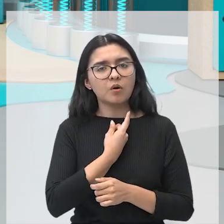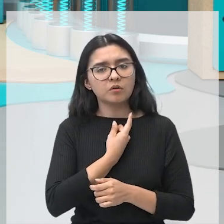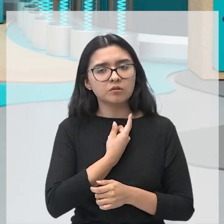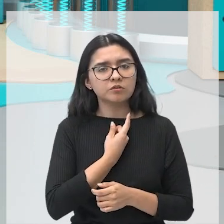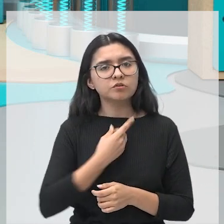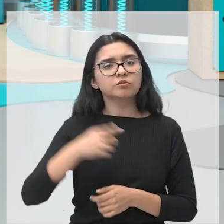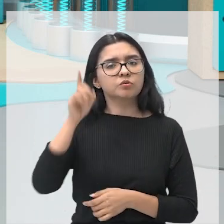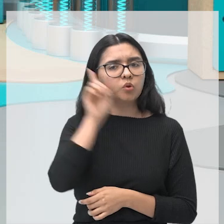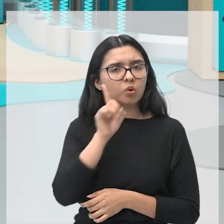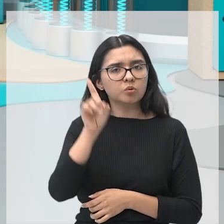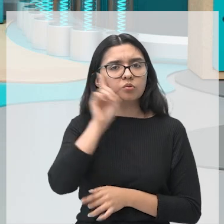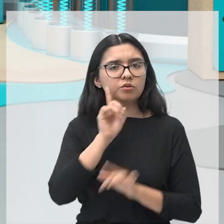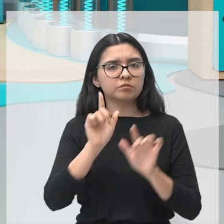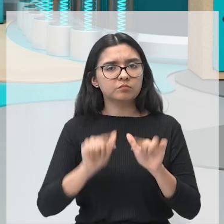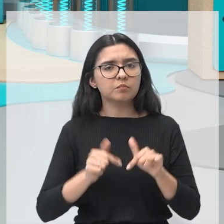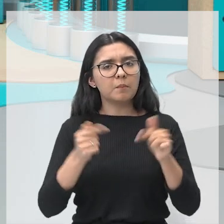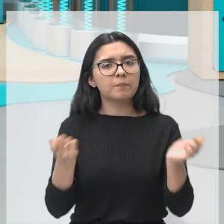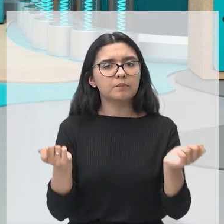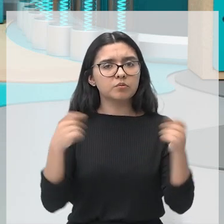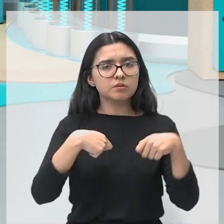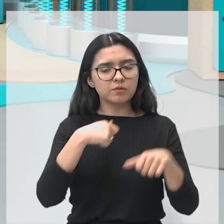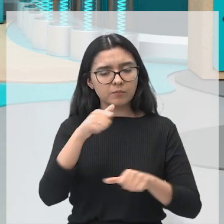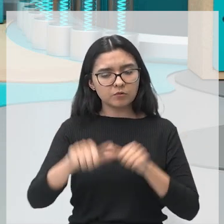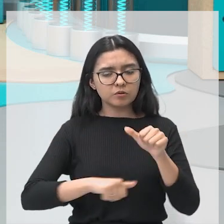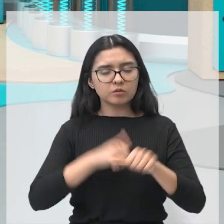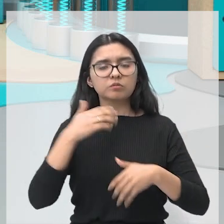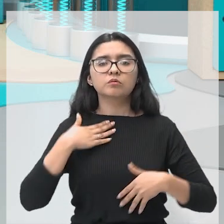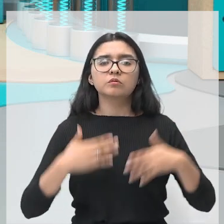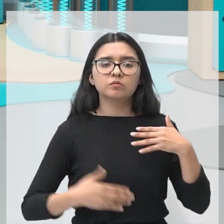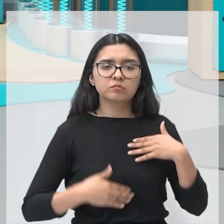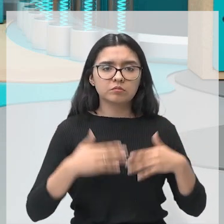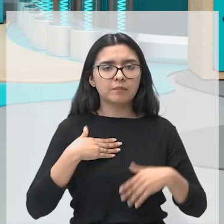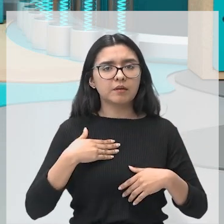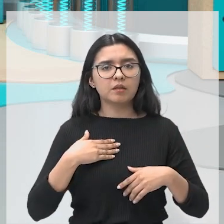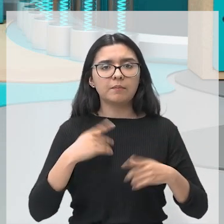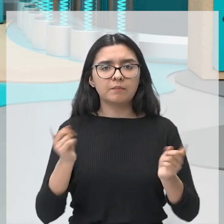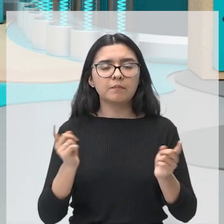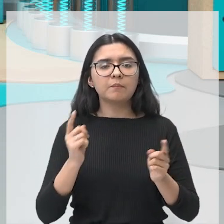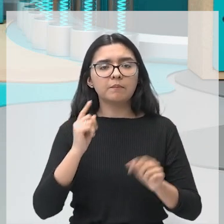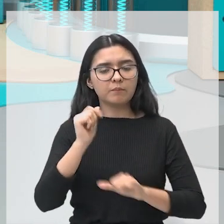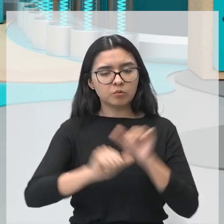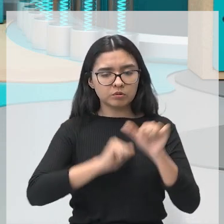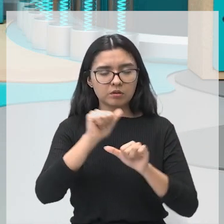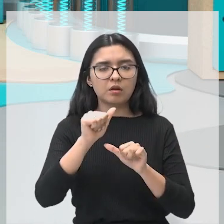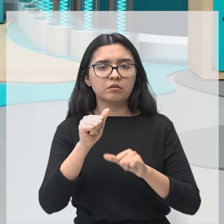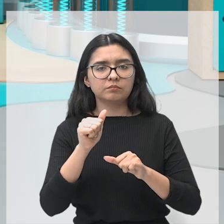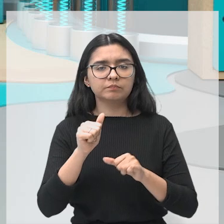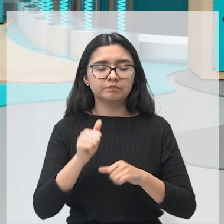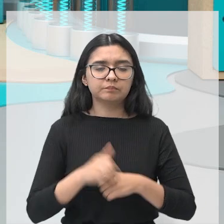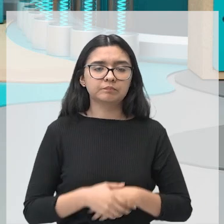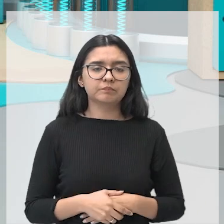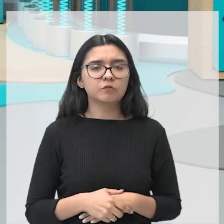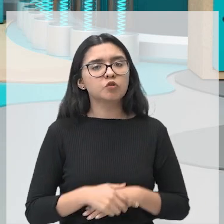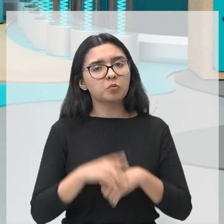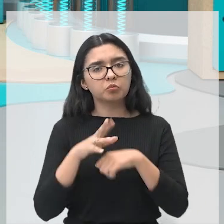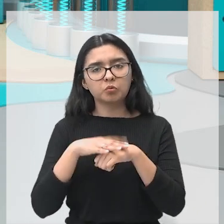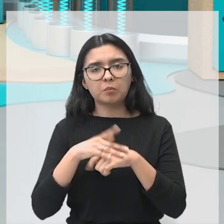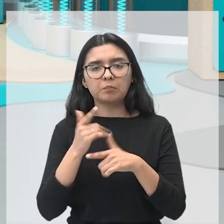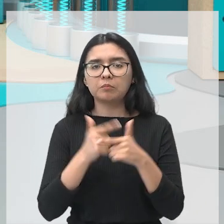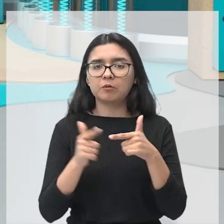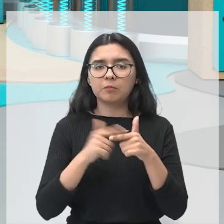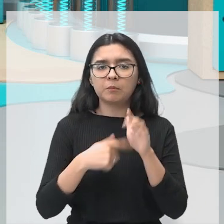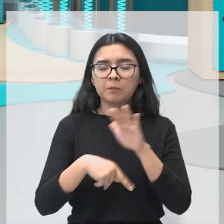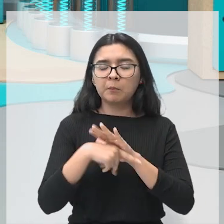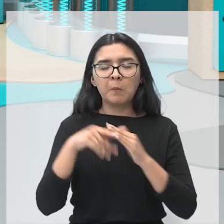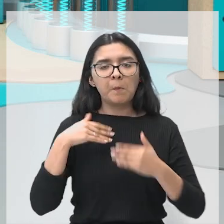adotando diariamente, a gente tem como gerar aí grandes mudanças e quem sabe até reverter o quadro de alguma patologia já instalada, algum